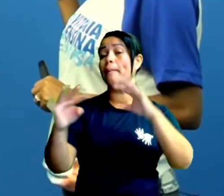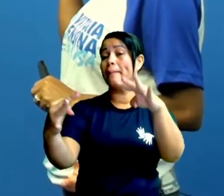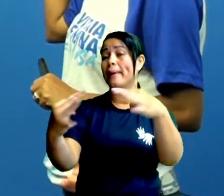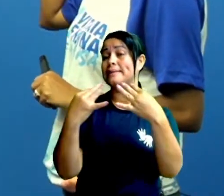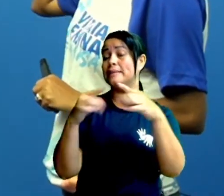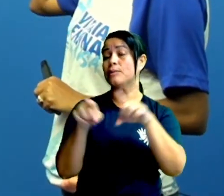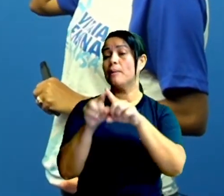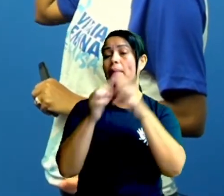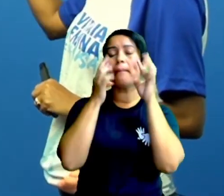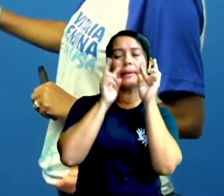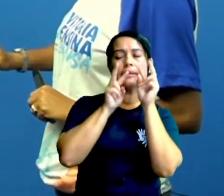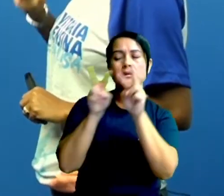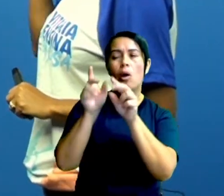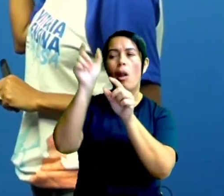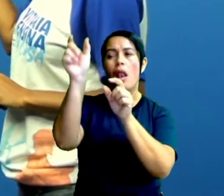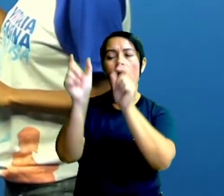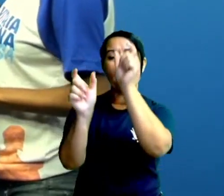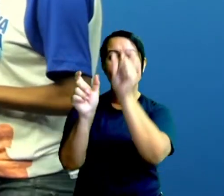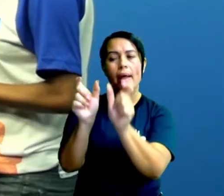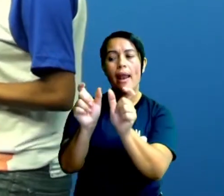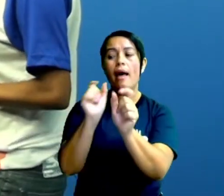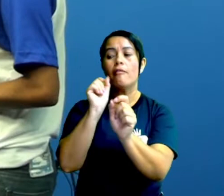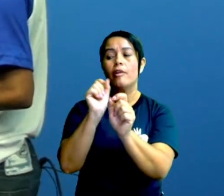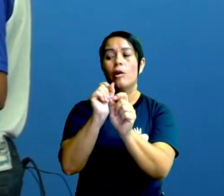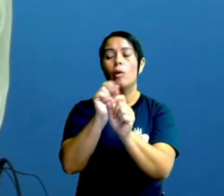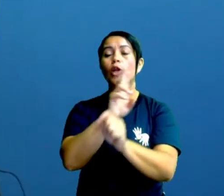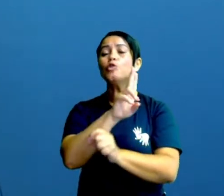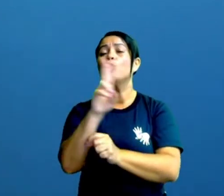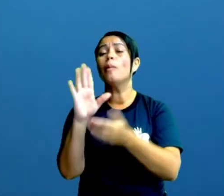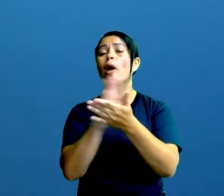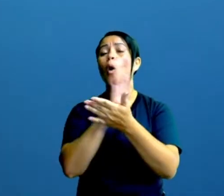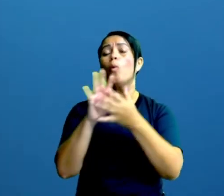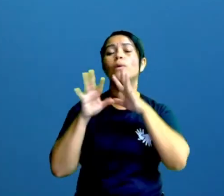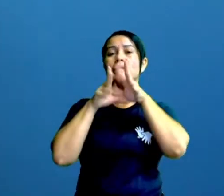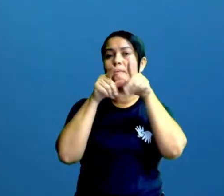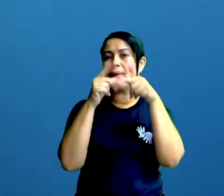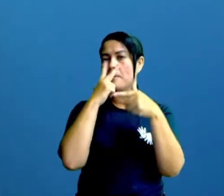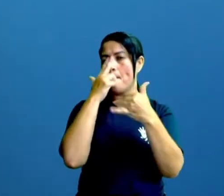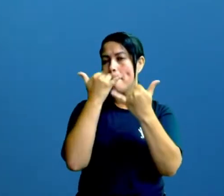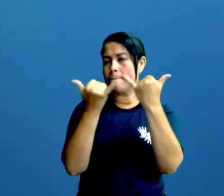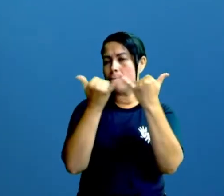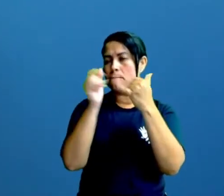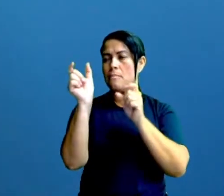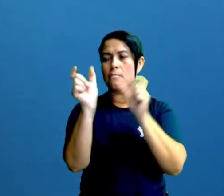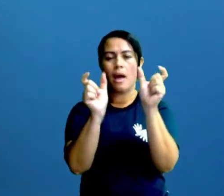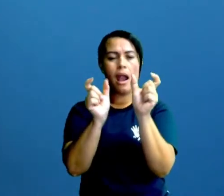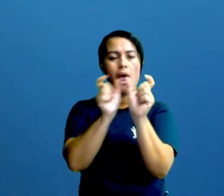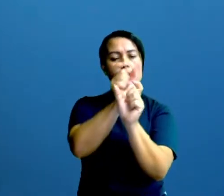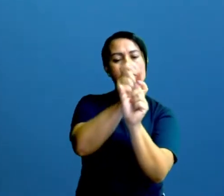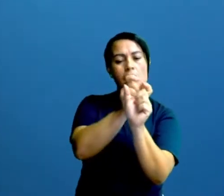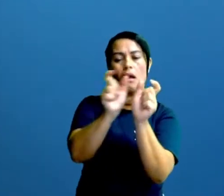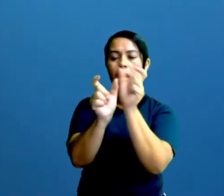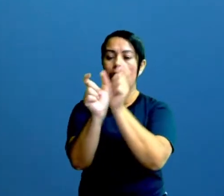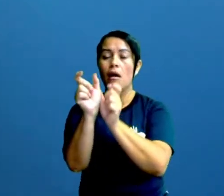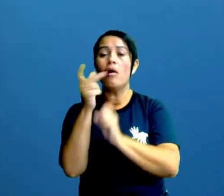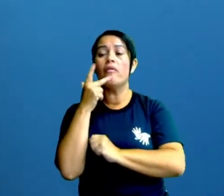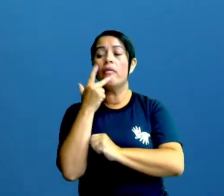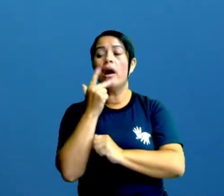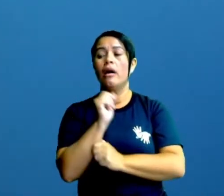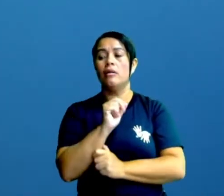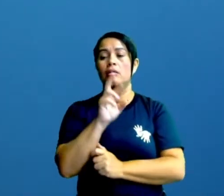prestar atenção o som final presente no nome de alguns animais bom então se eu